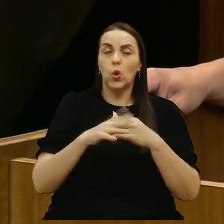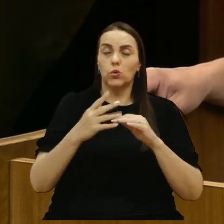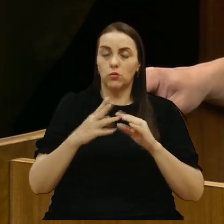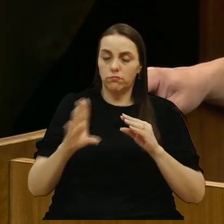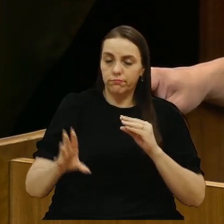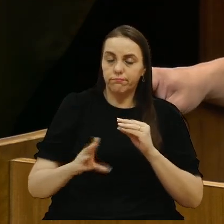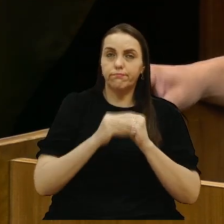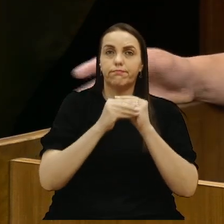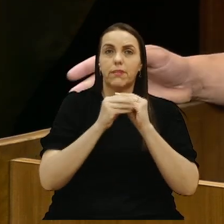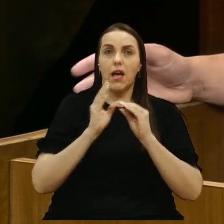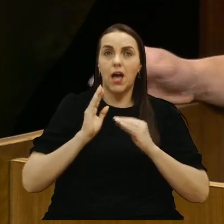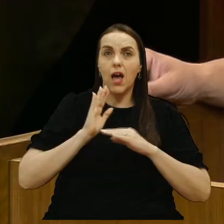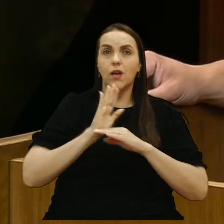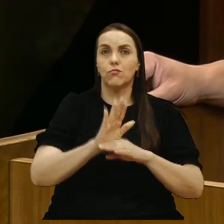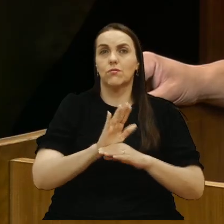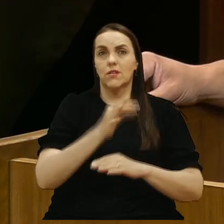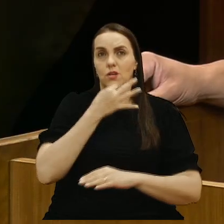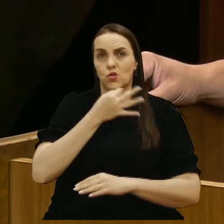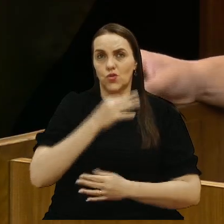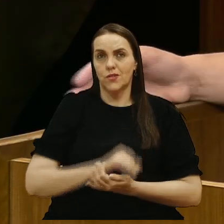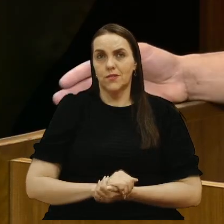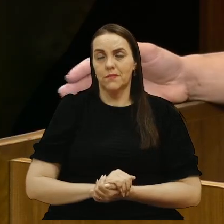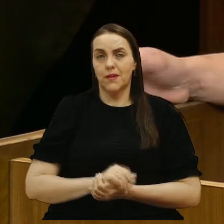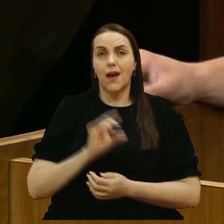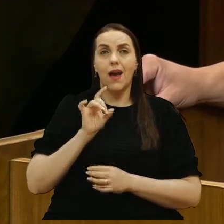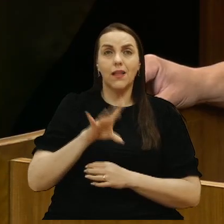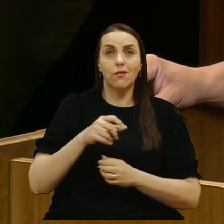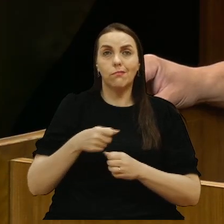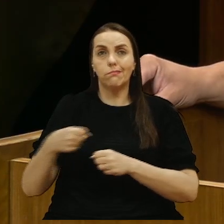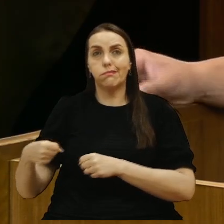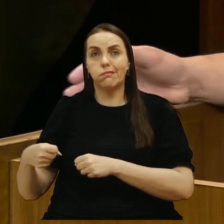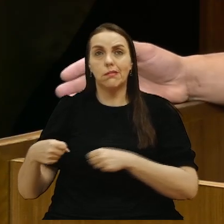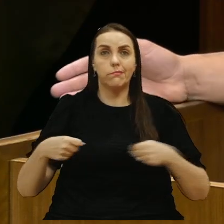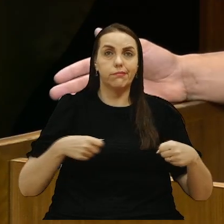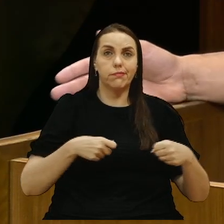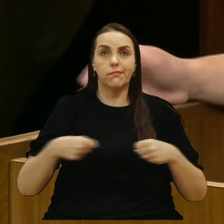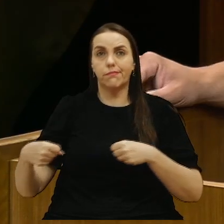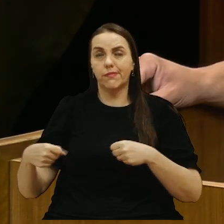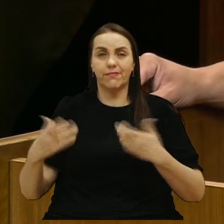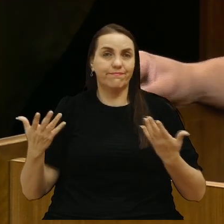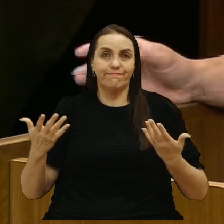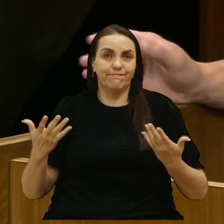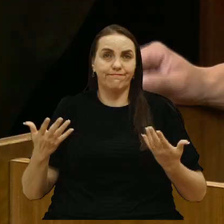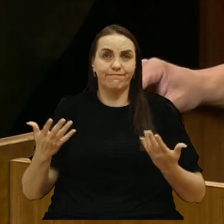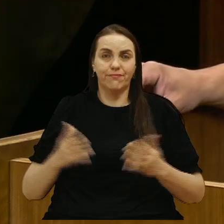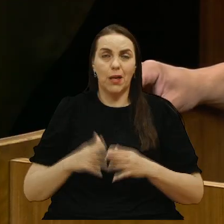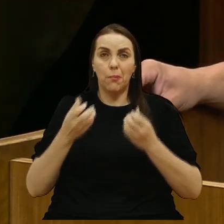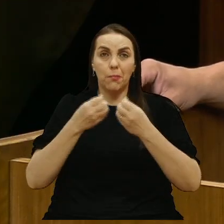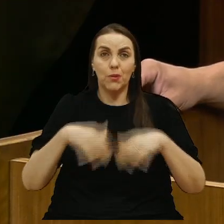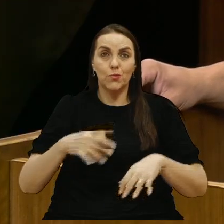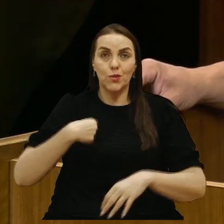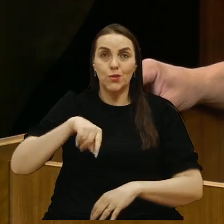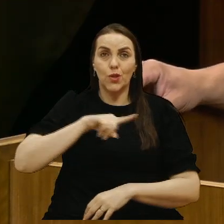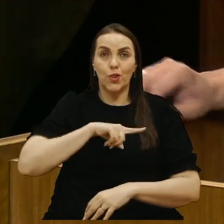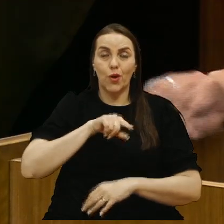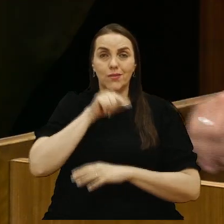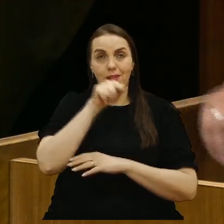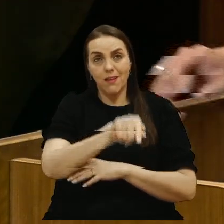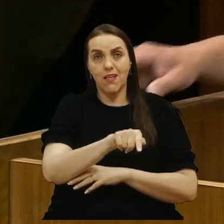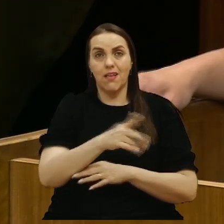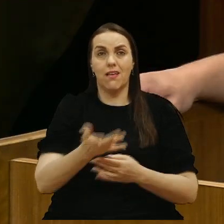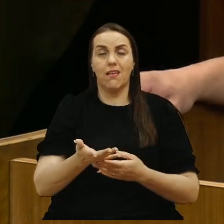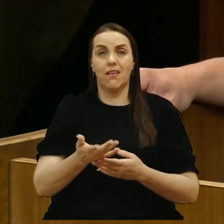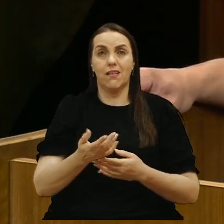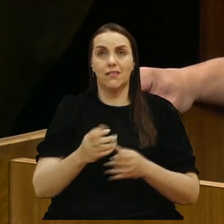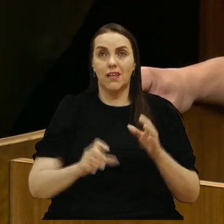de Caxias. Porque se cada um puxar para um lado, ninguém ganha. Mas as pessoas mais prejudicadas é nós que estamos lá na ponta, que temos que